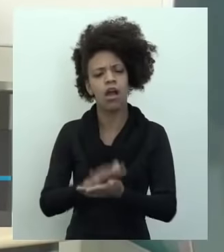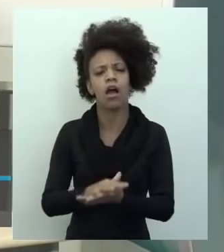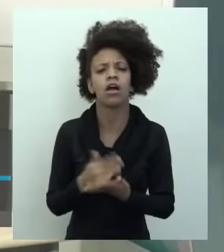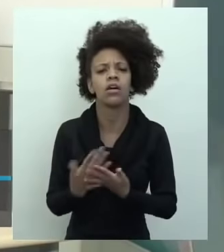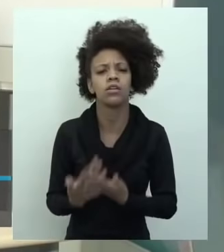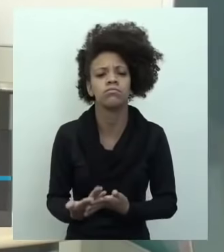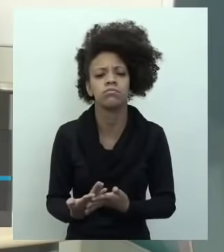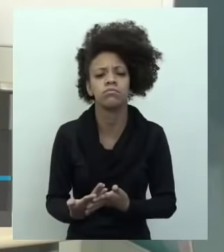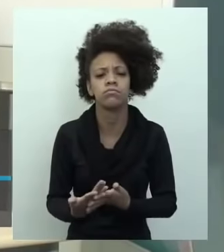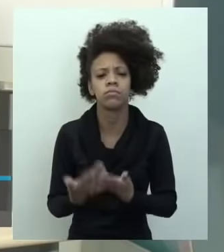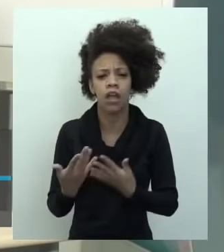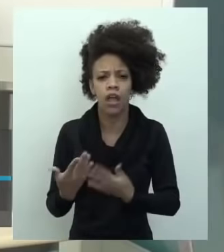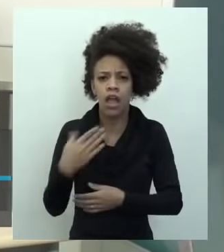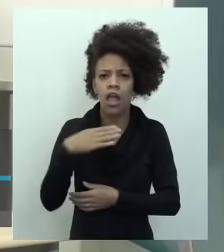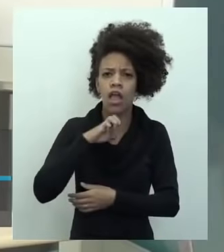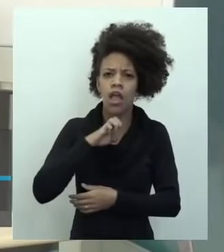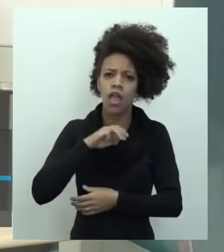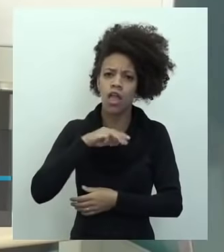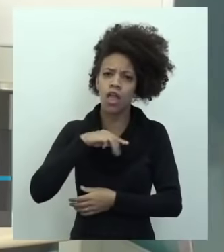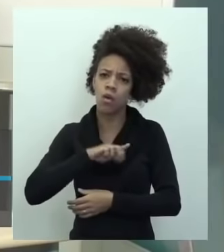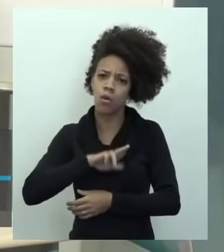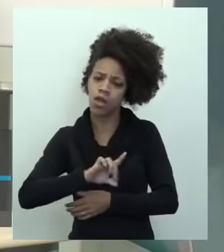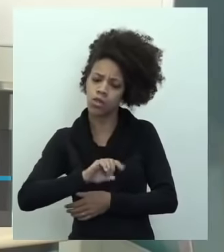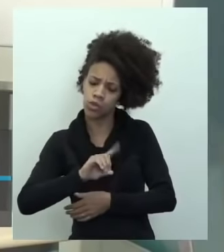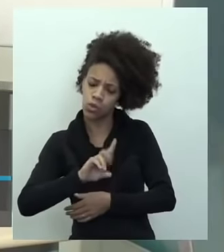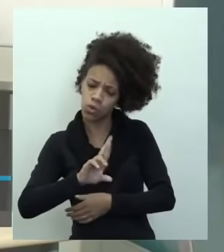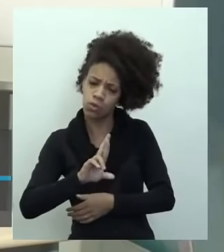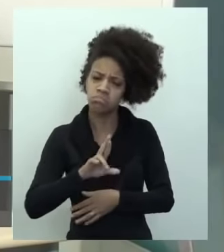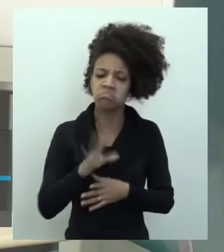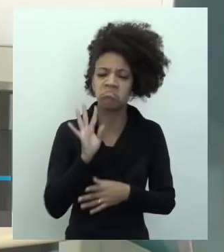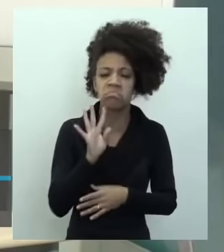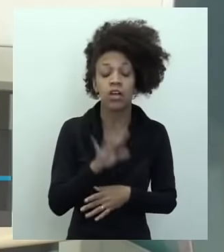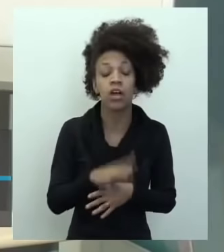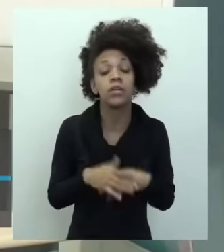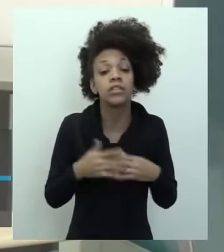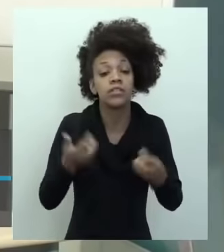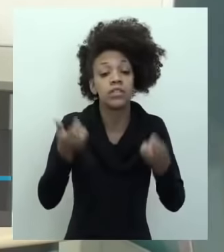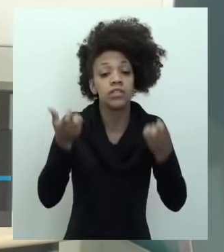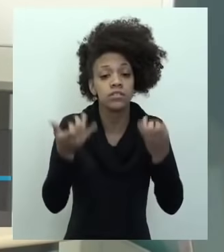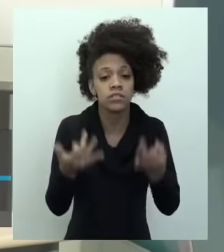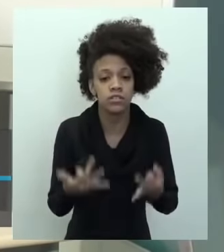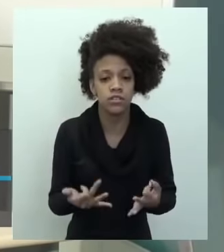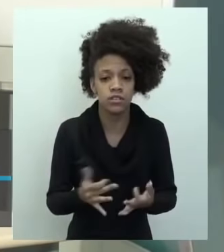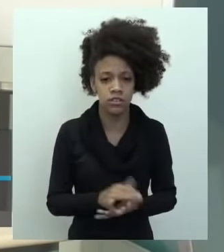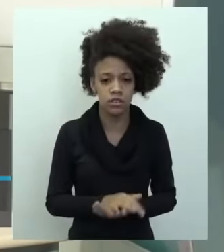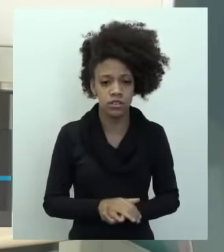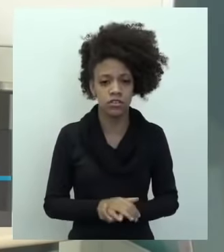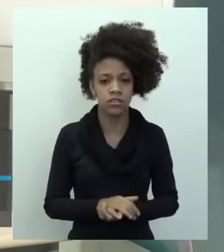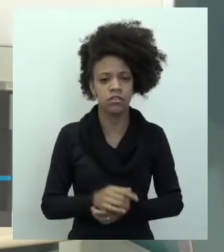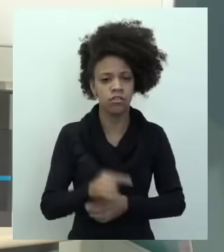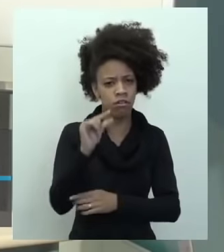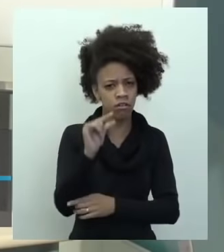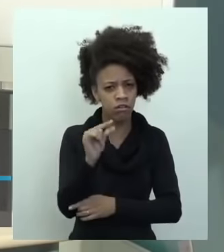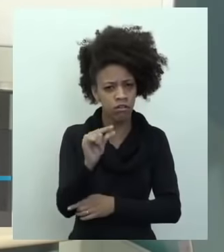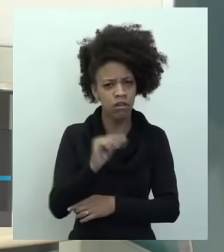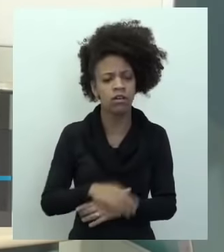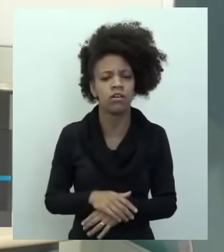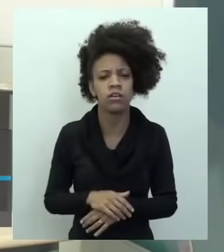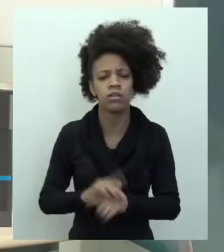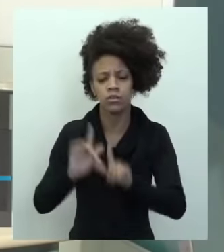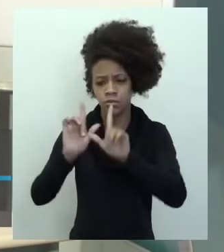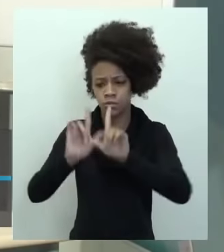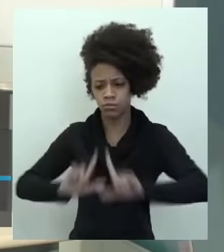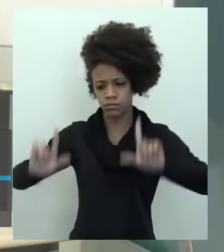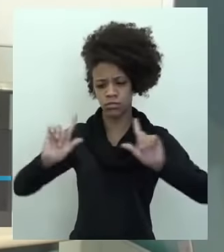termo Equador, né? Legal, gostei. Então agora nós vamos ver um pouquinho de uma definição, né, do que é mapa, e